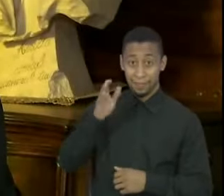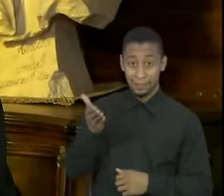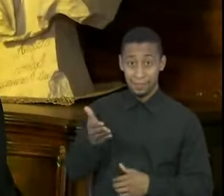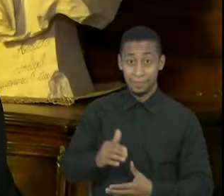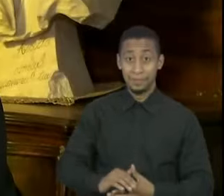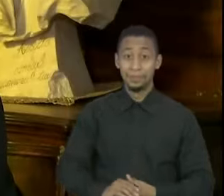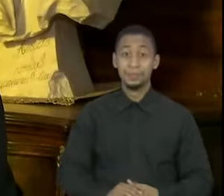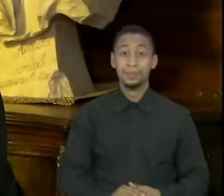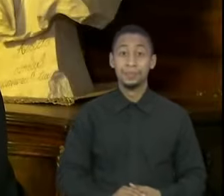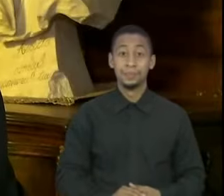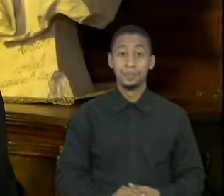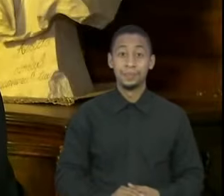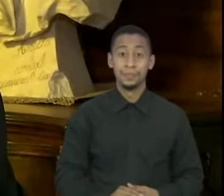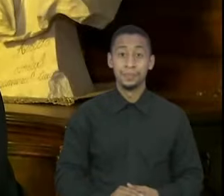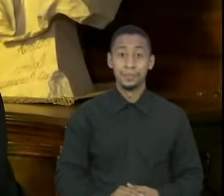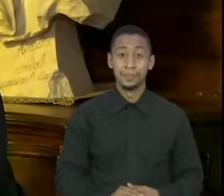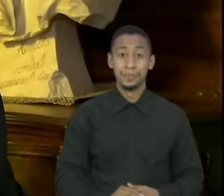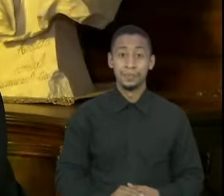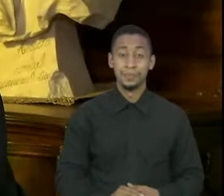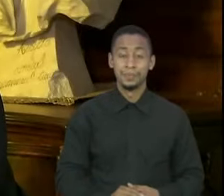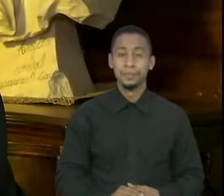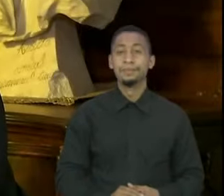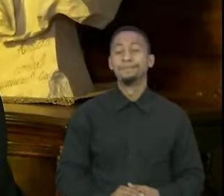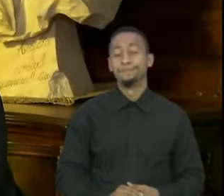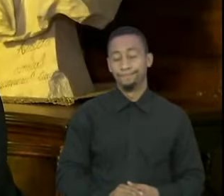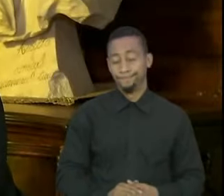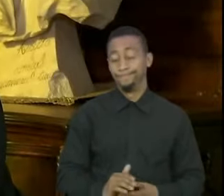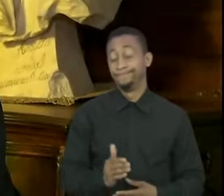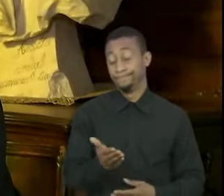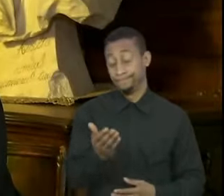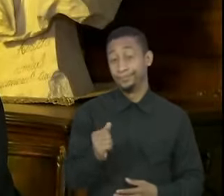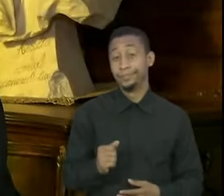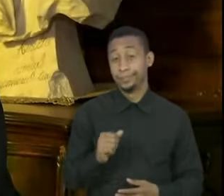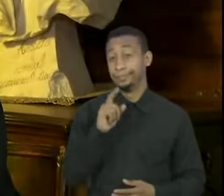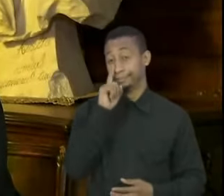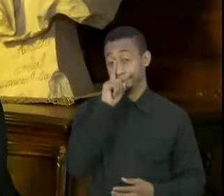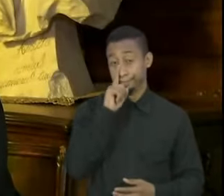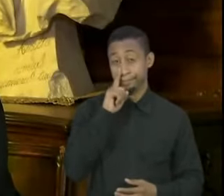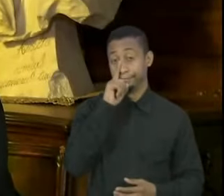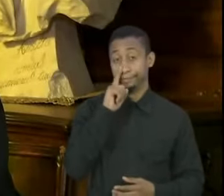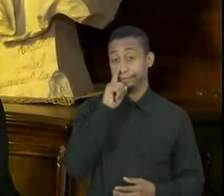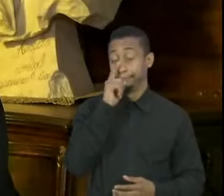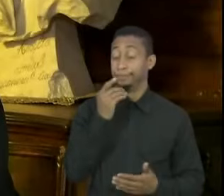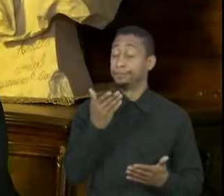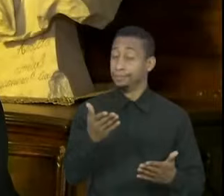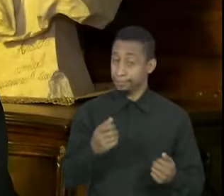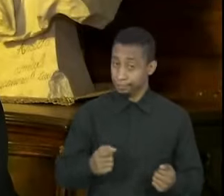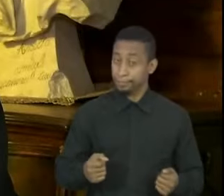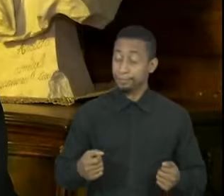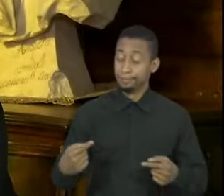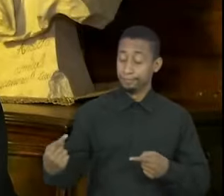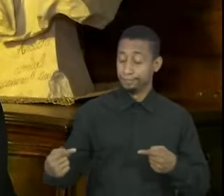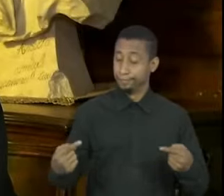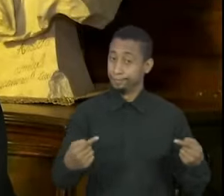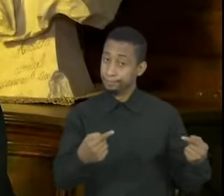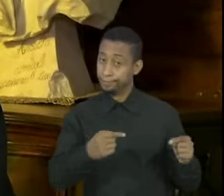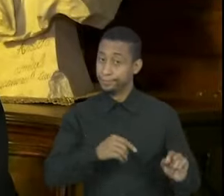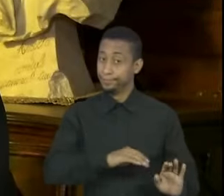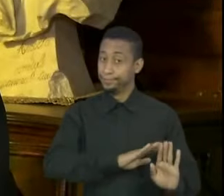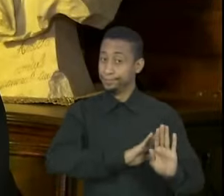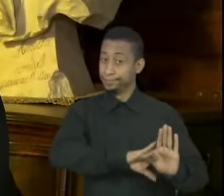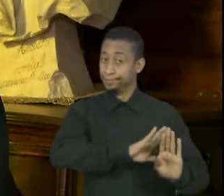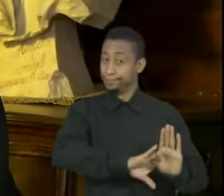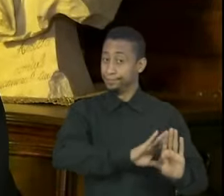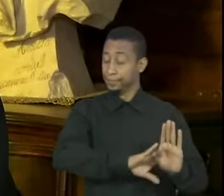e de fato Este é um grande risco é um grande risco que hoje